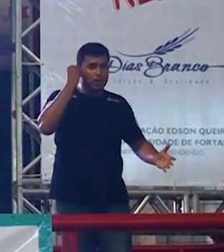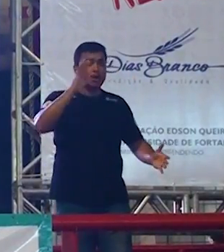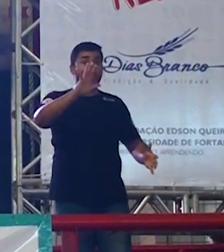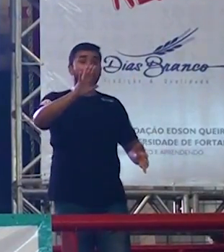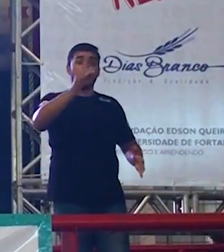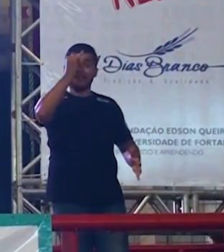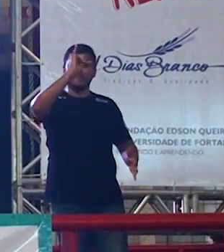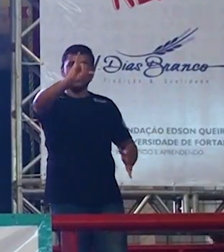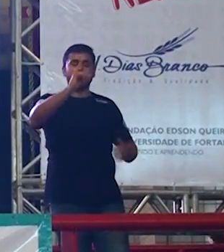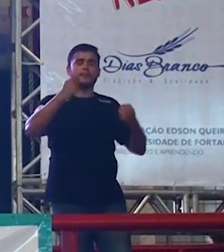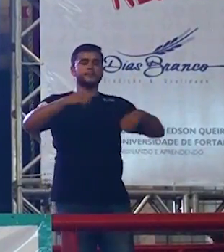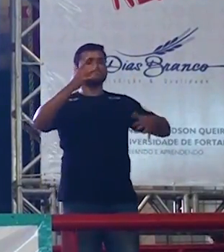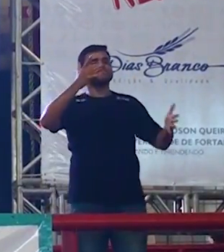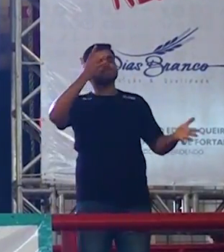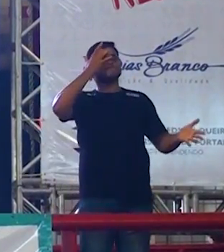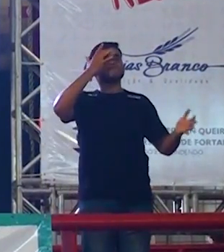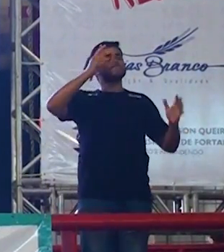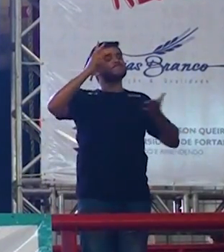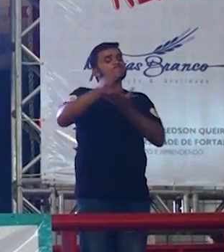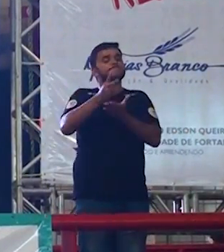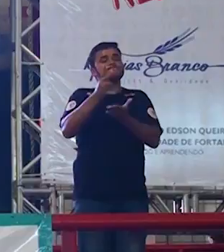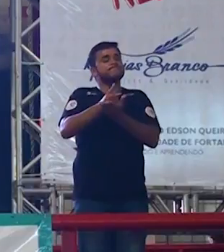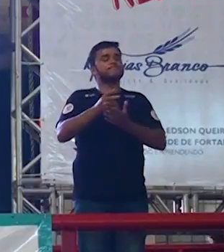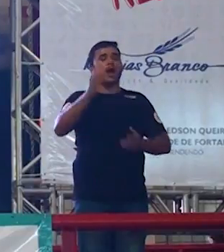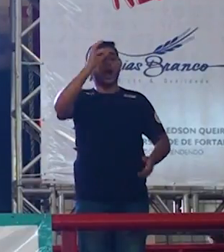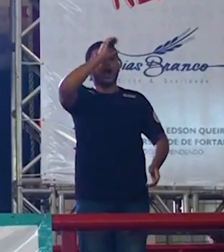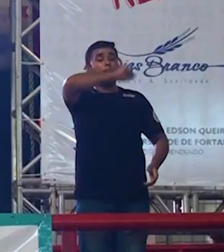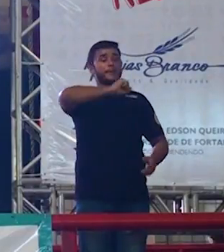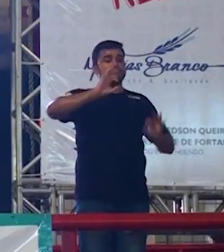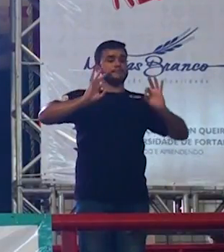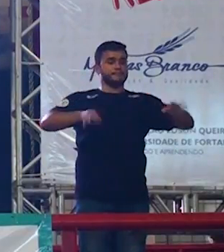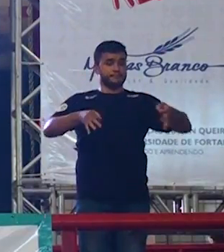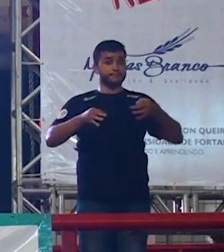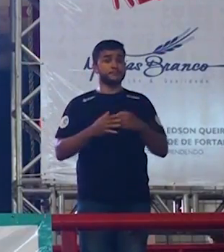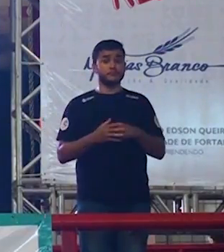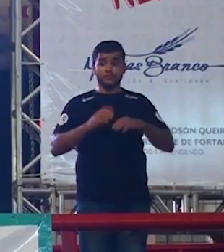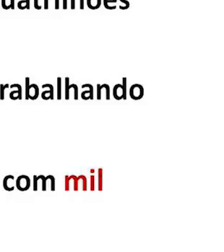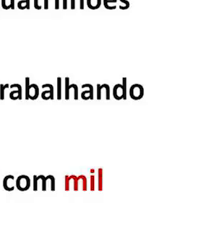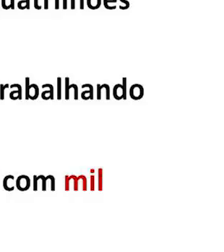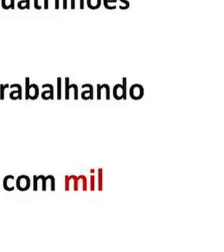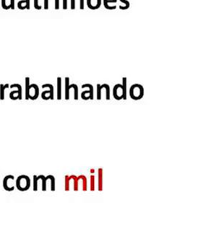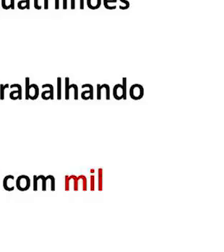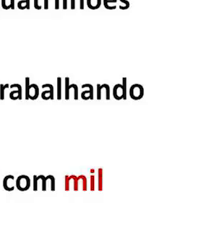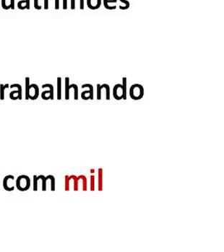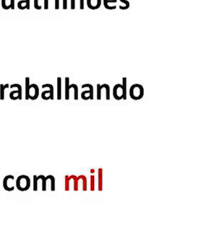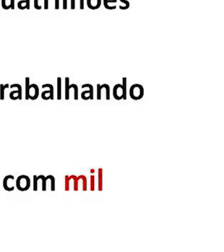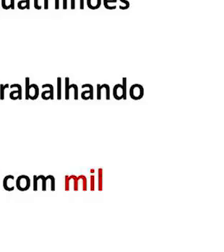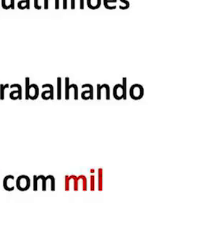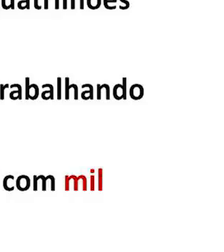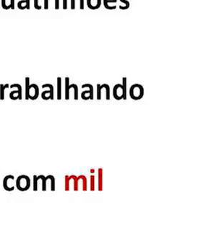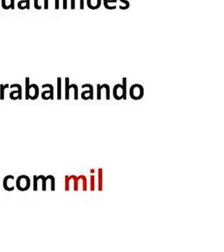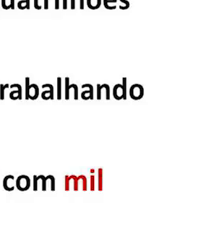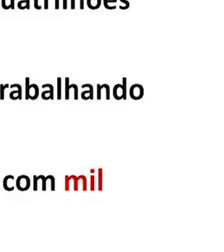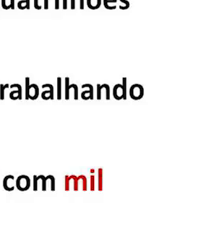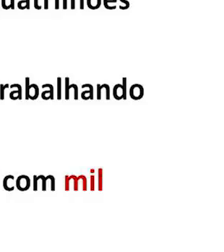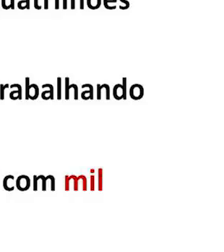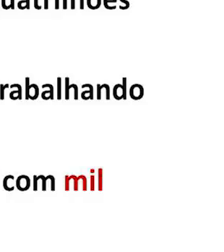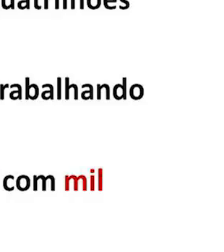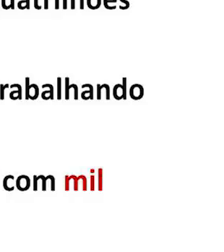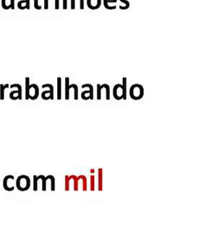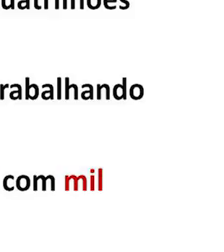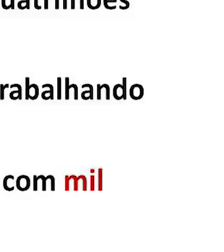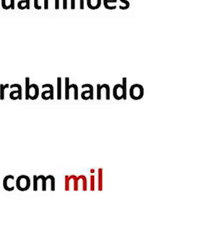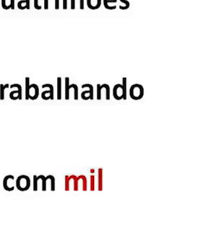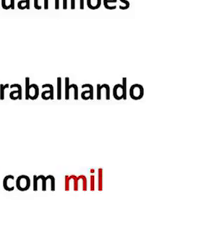ok? O nosso cérebro humano é espetacular, ele tem condições de fazer 36,8